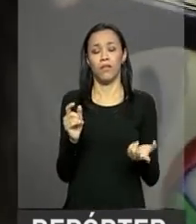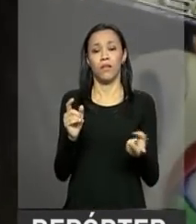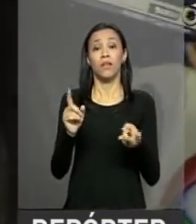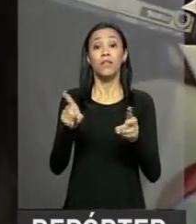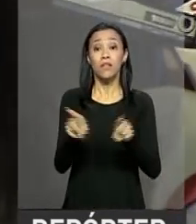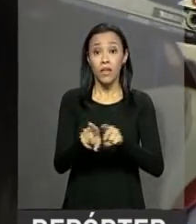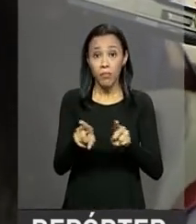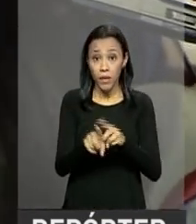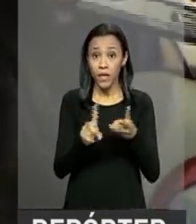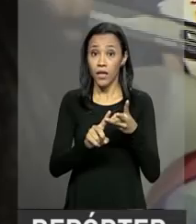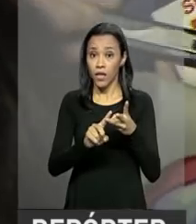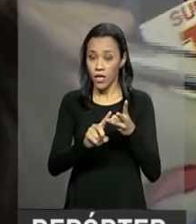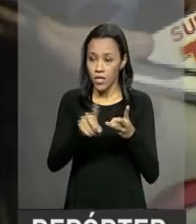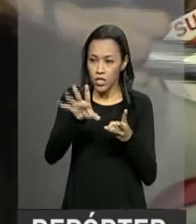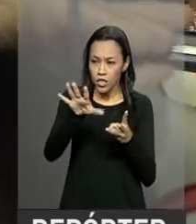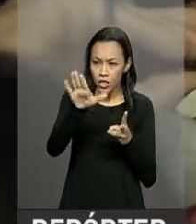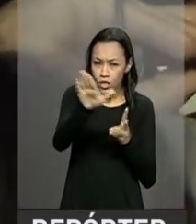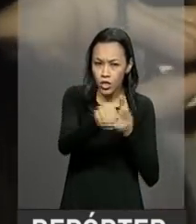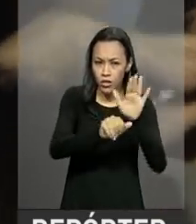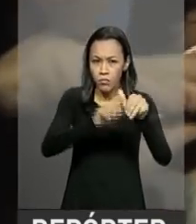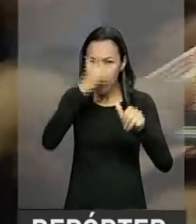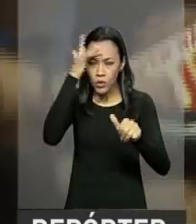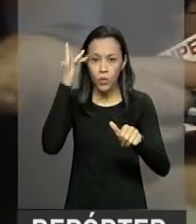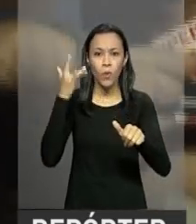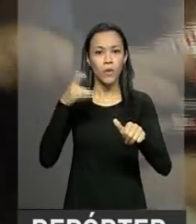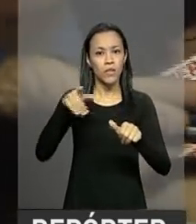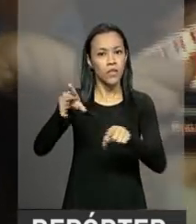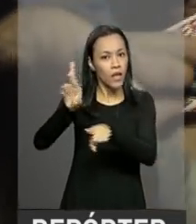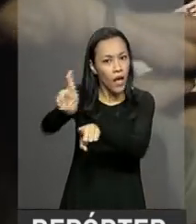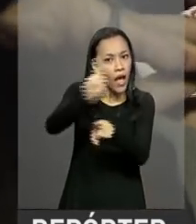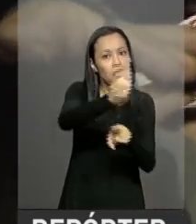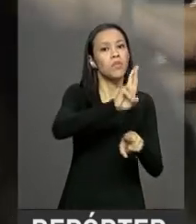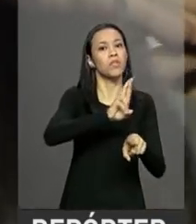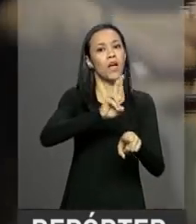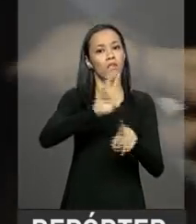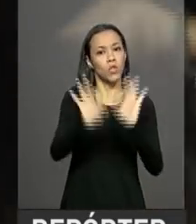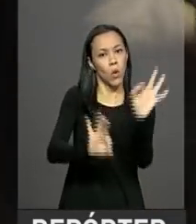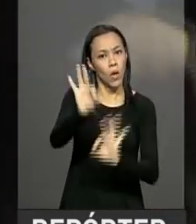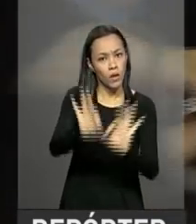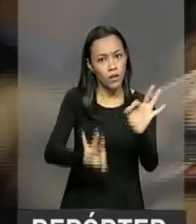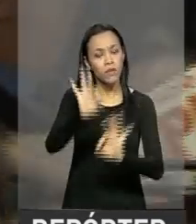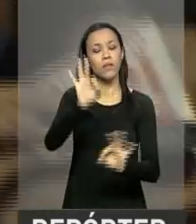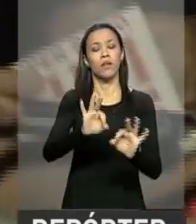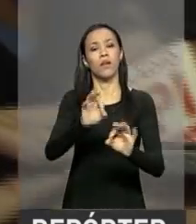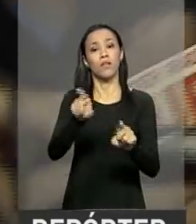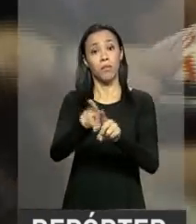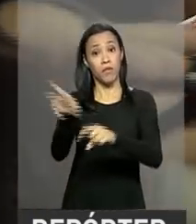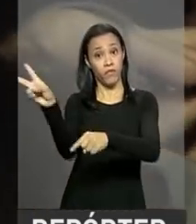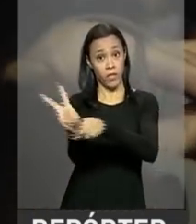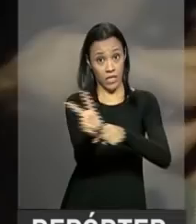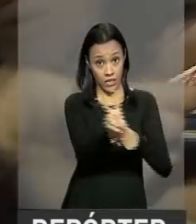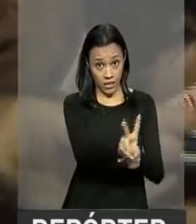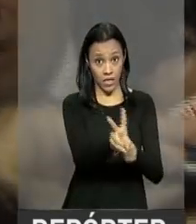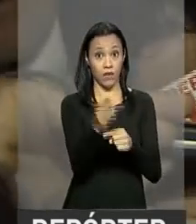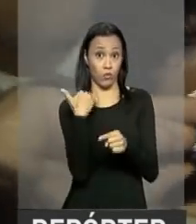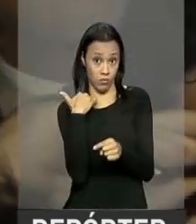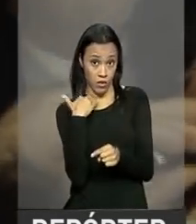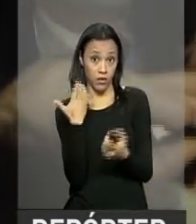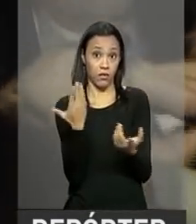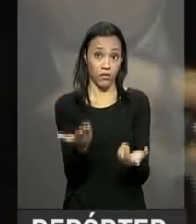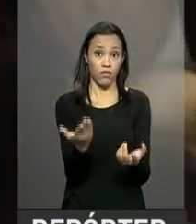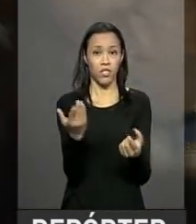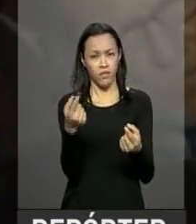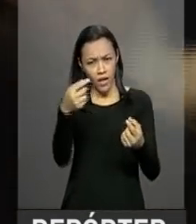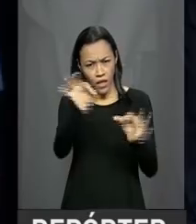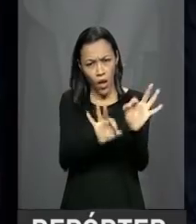dos estruturadores, dos que terão a responsabilidade de financiar no sistema financeiro, e